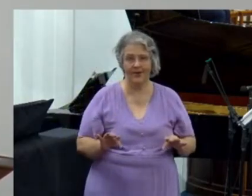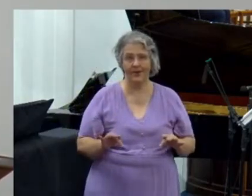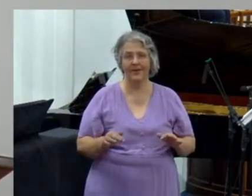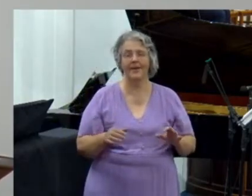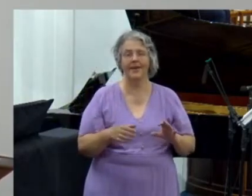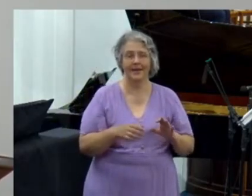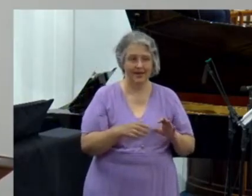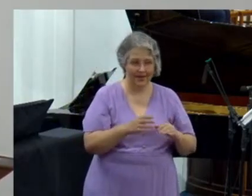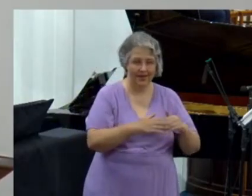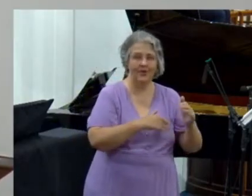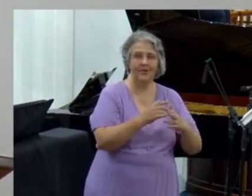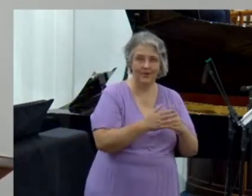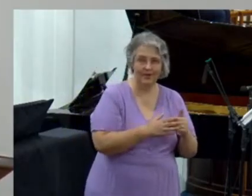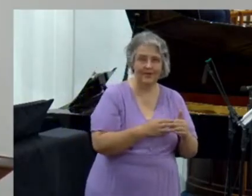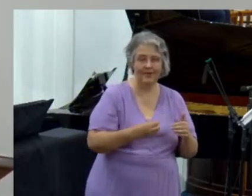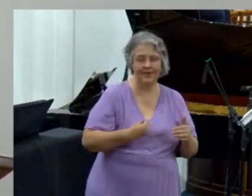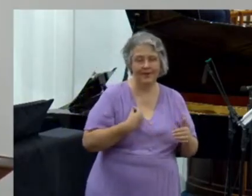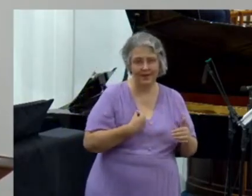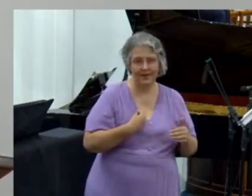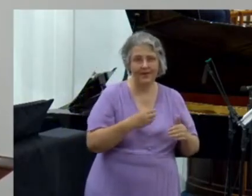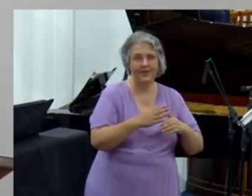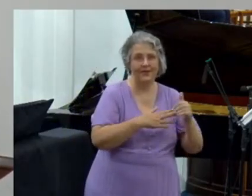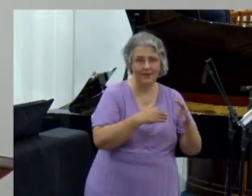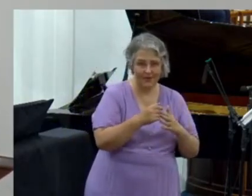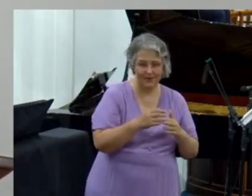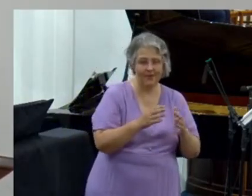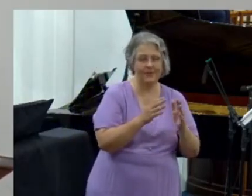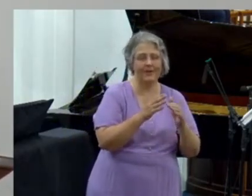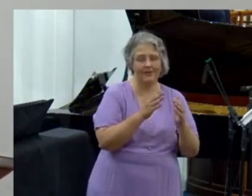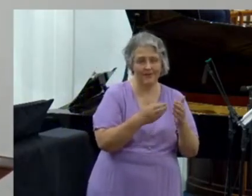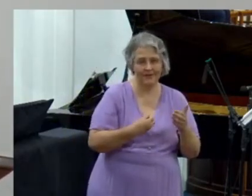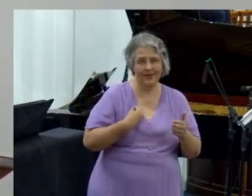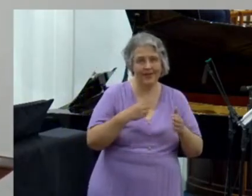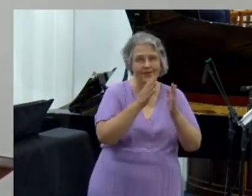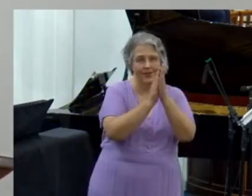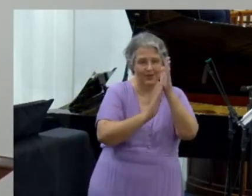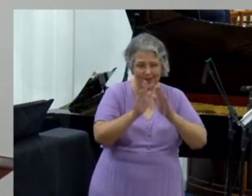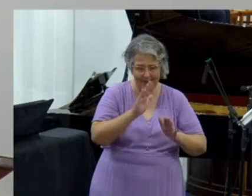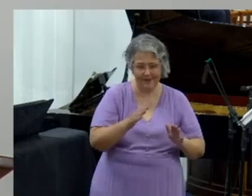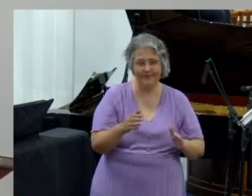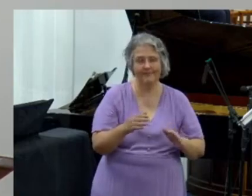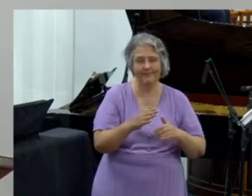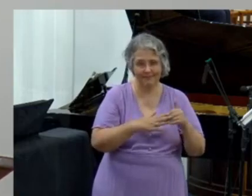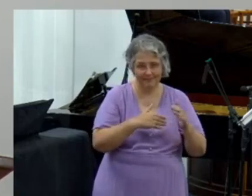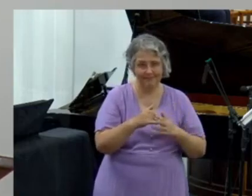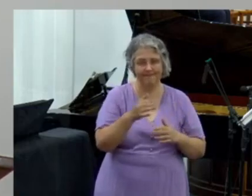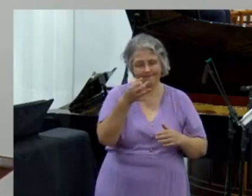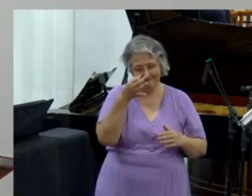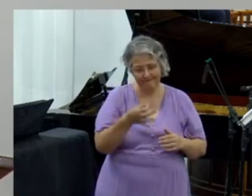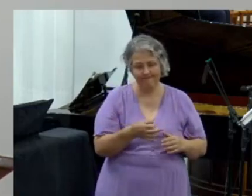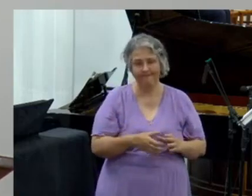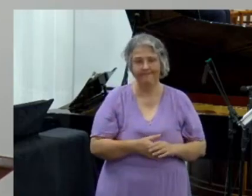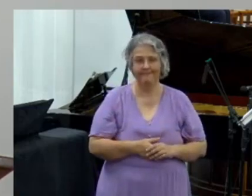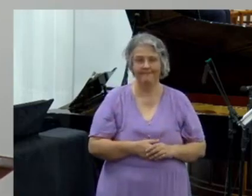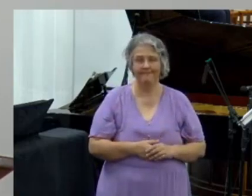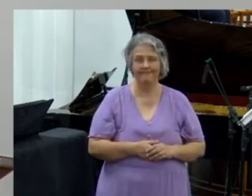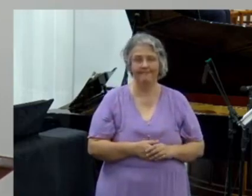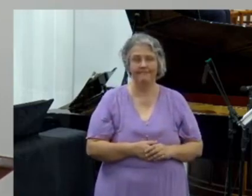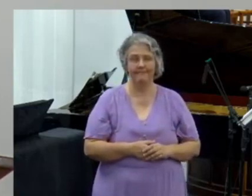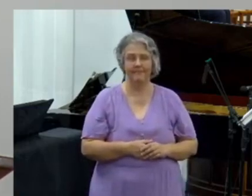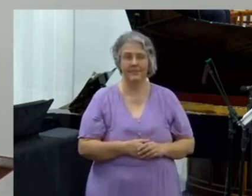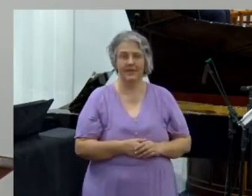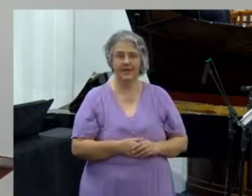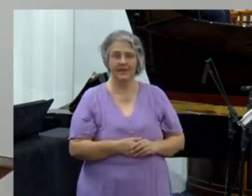comunhão funciona e que uma vida de adoração funciona. E tudo isso deveria ser para ele.